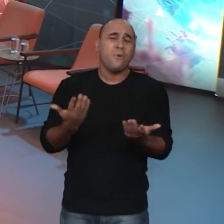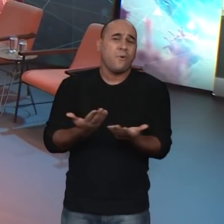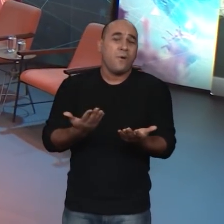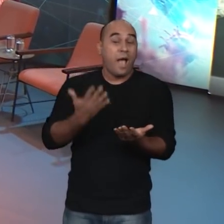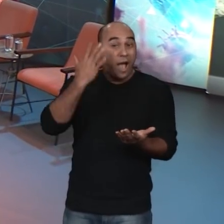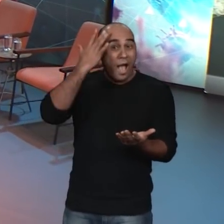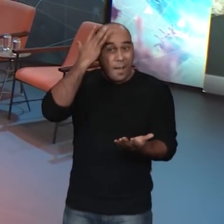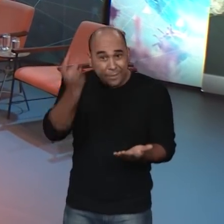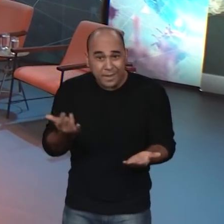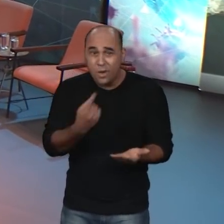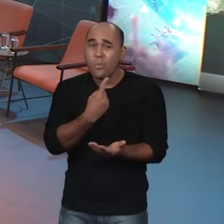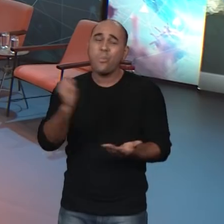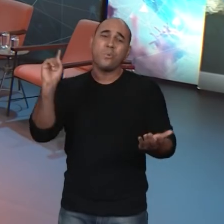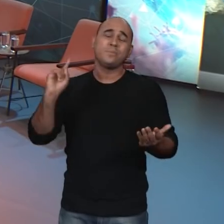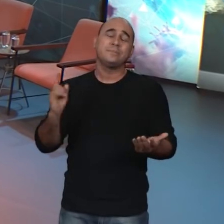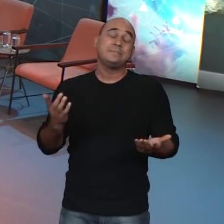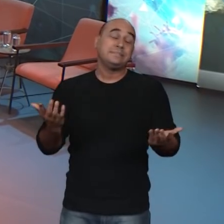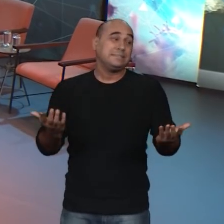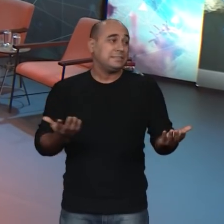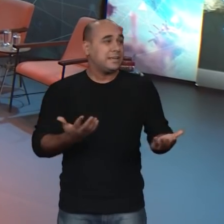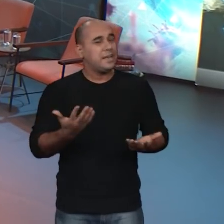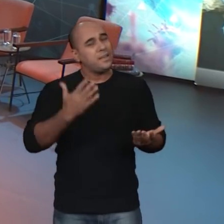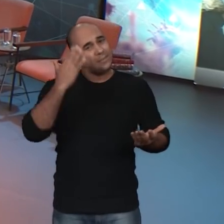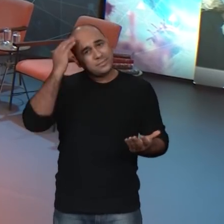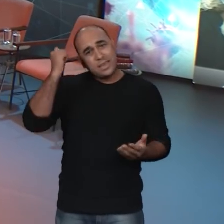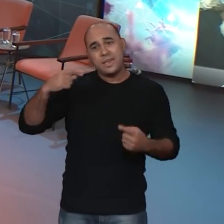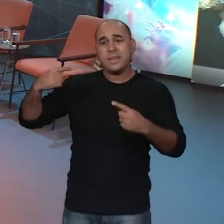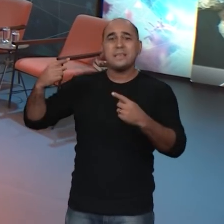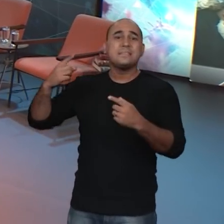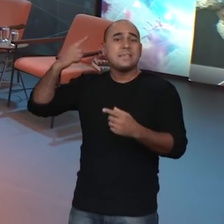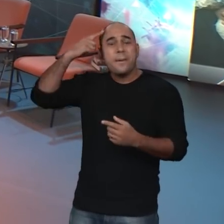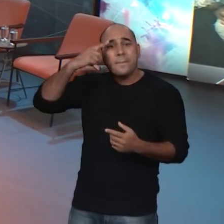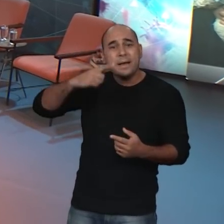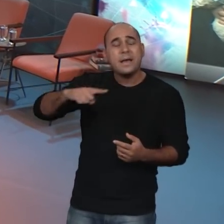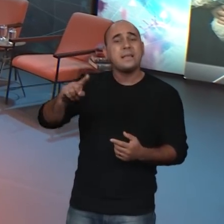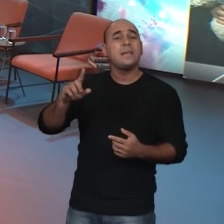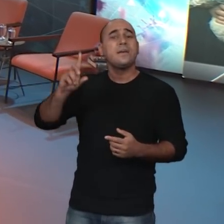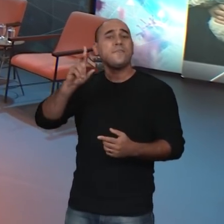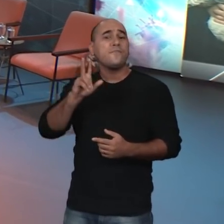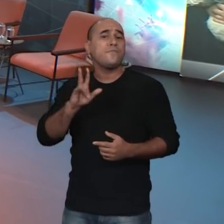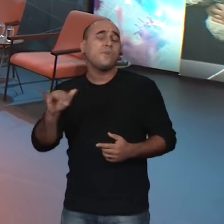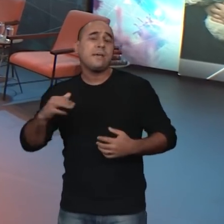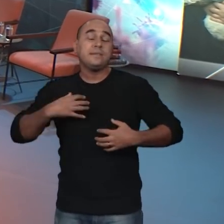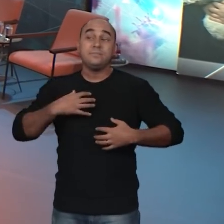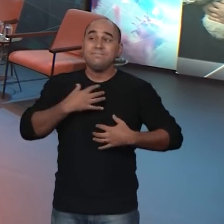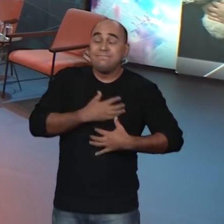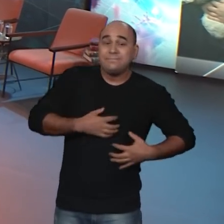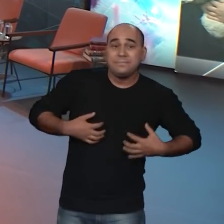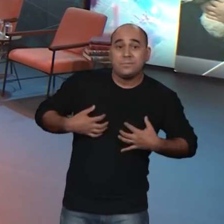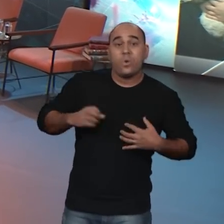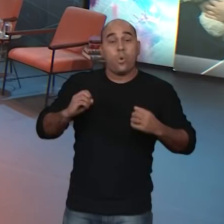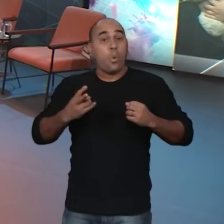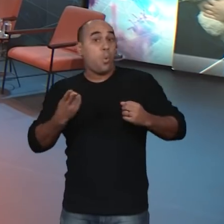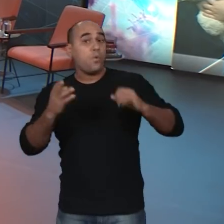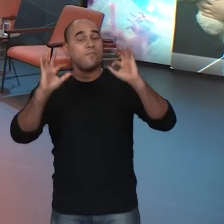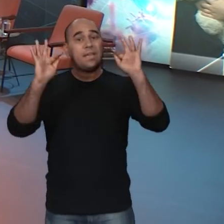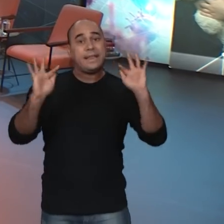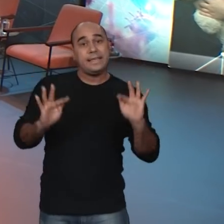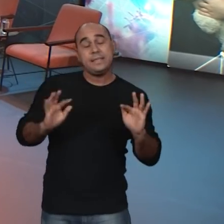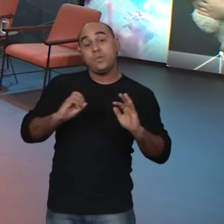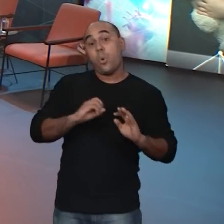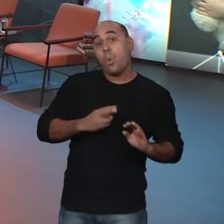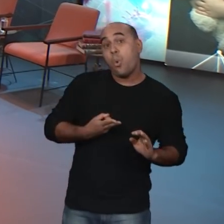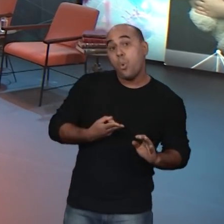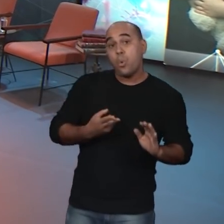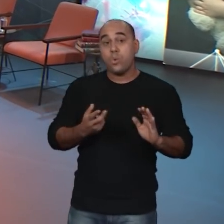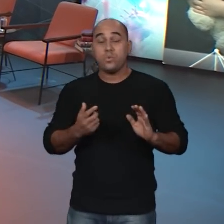né? Depois de uma semana aí, talvez, de desafios, de muitas lutas, alegrias, talvez nem tantas também. Mas que bom que chegou o sábado,